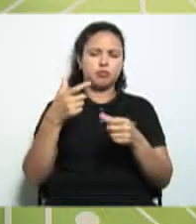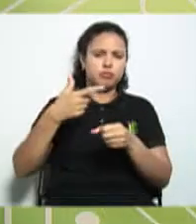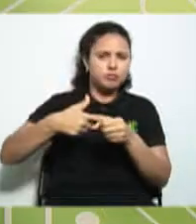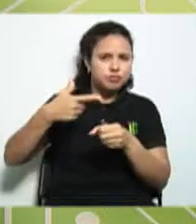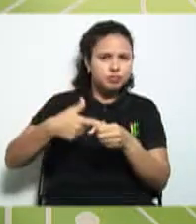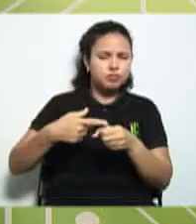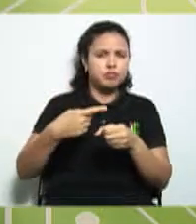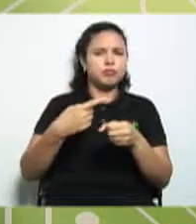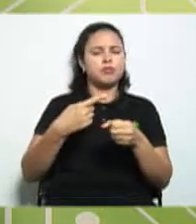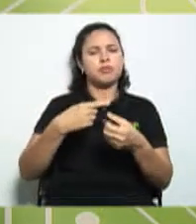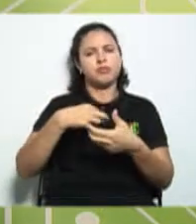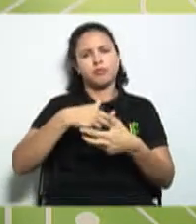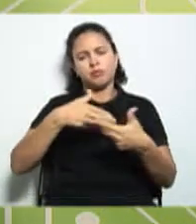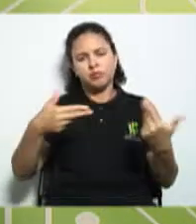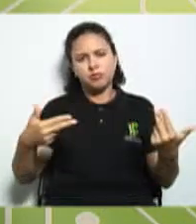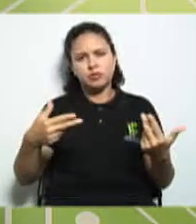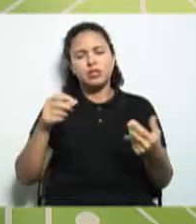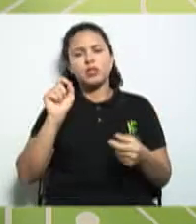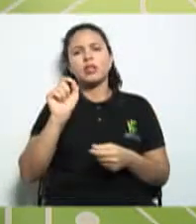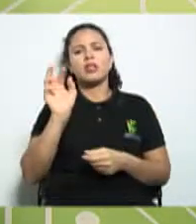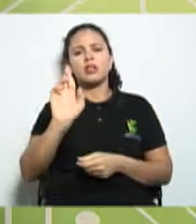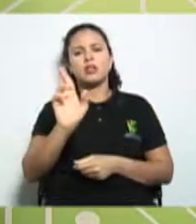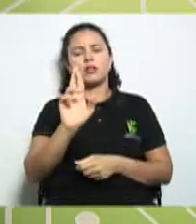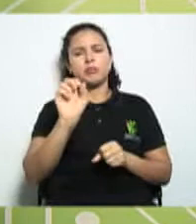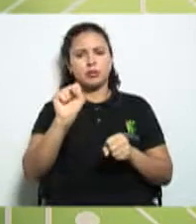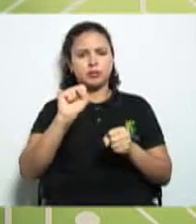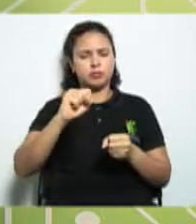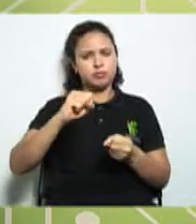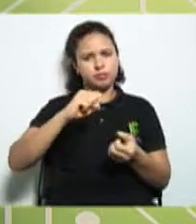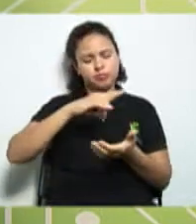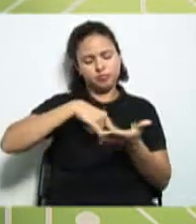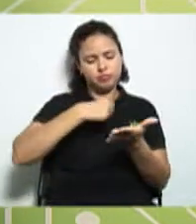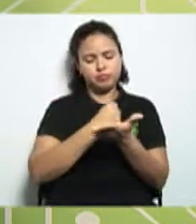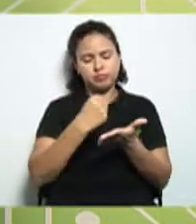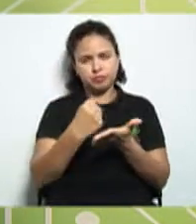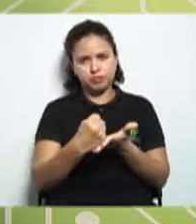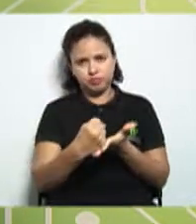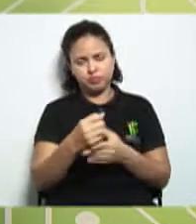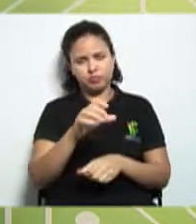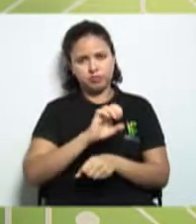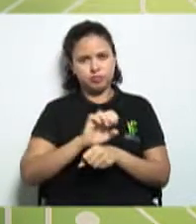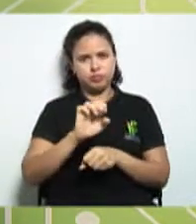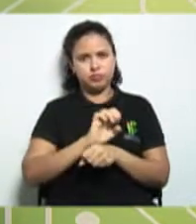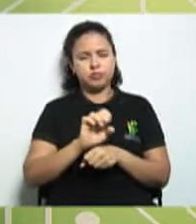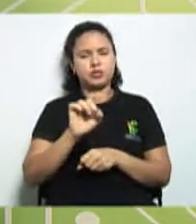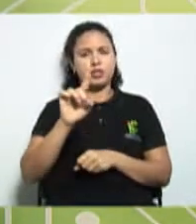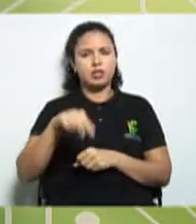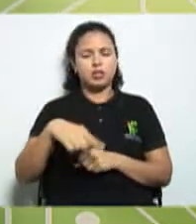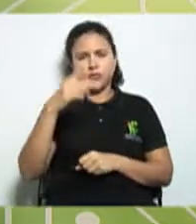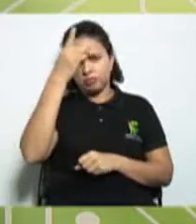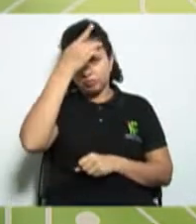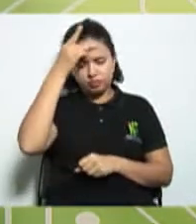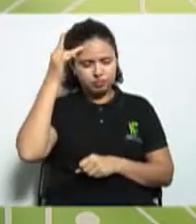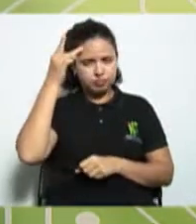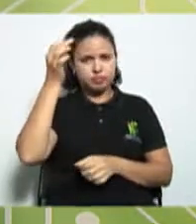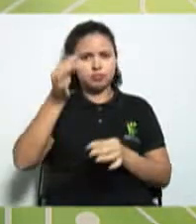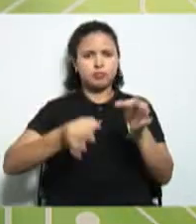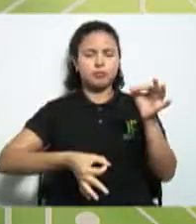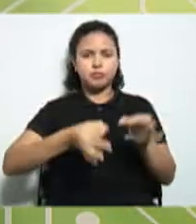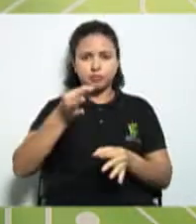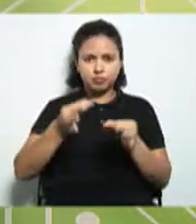que quem pode contratar um estagiário, né, são pessoas jurídicas. Então, todas aquelas